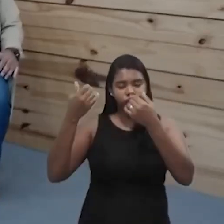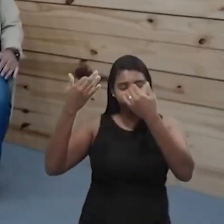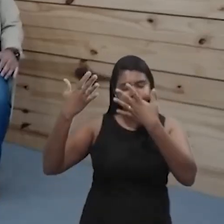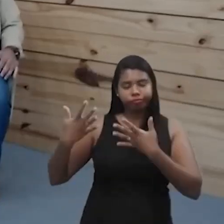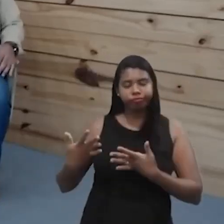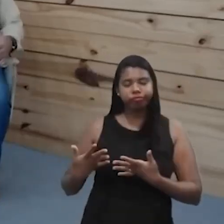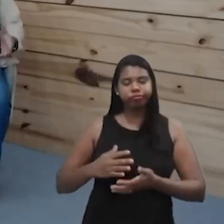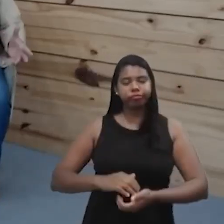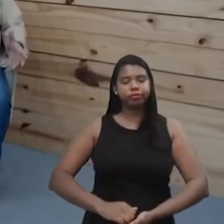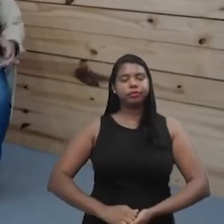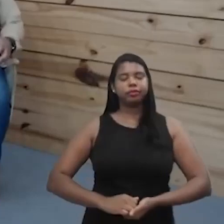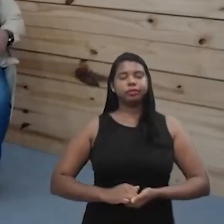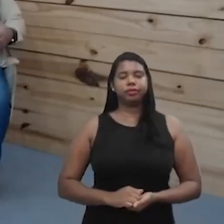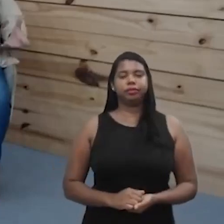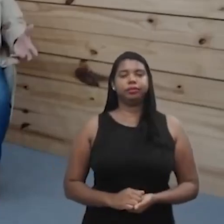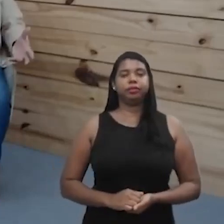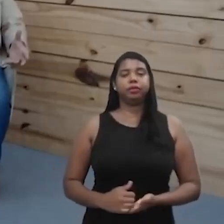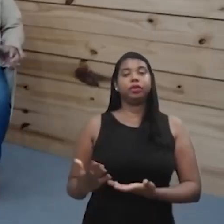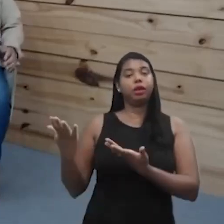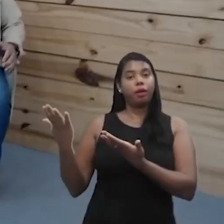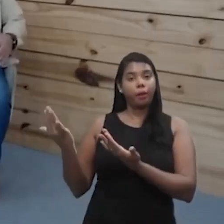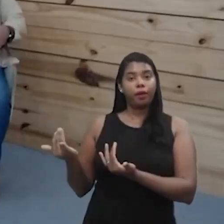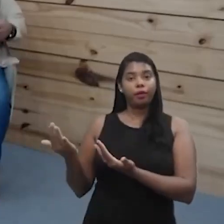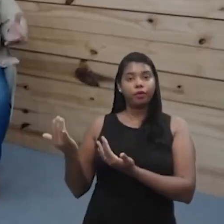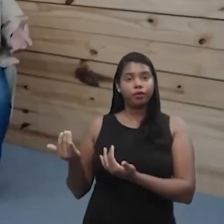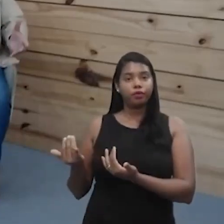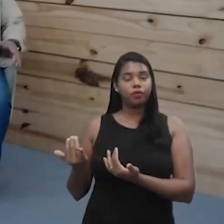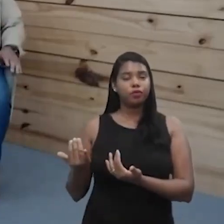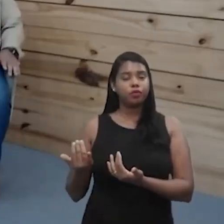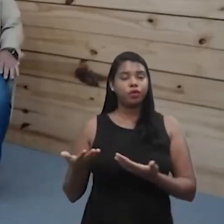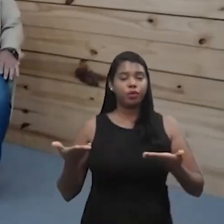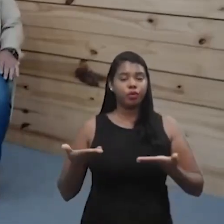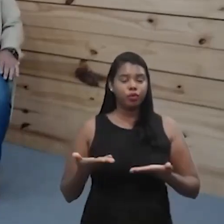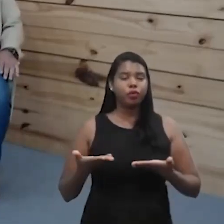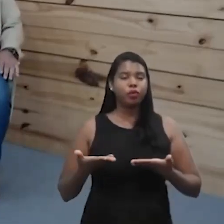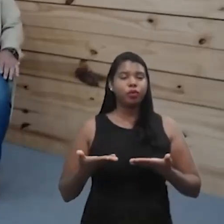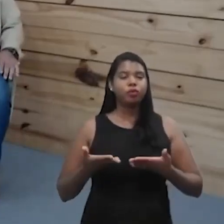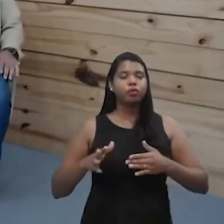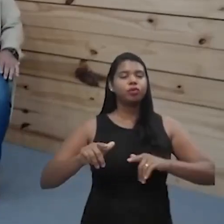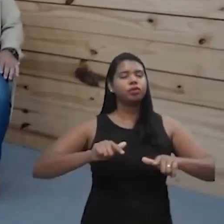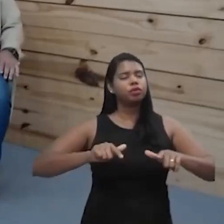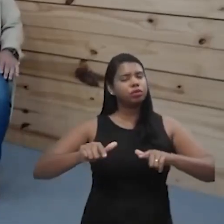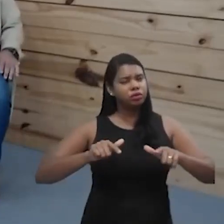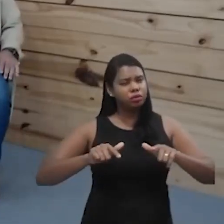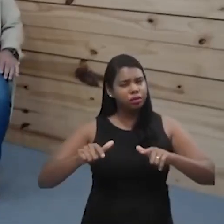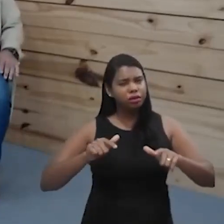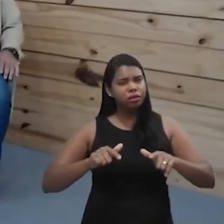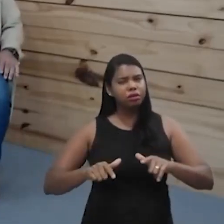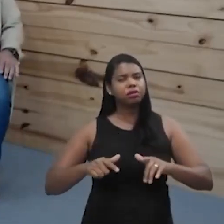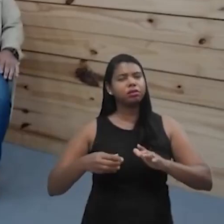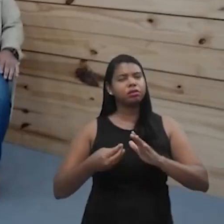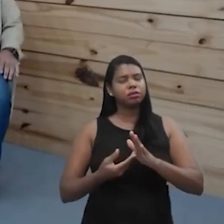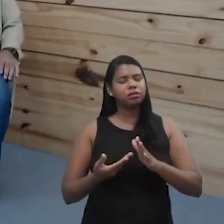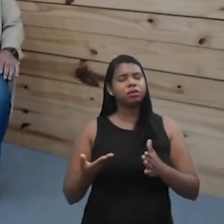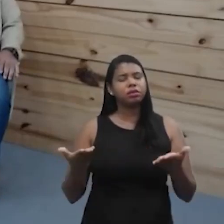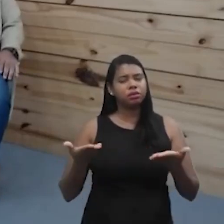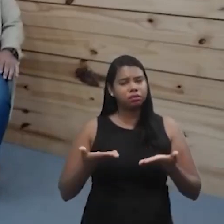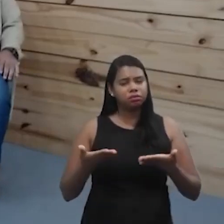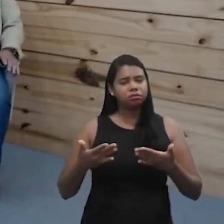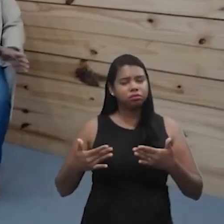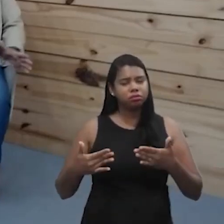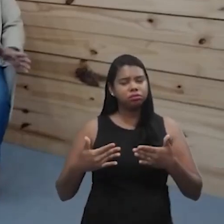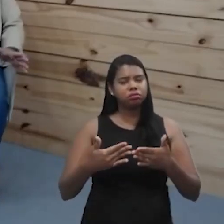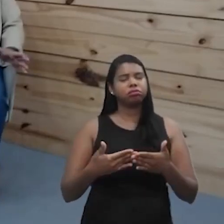que para os jovens e até mesmo para os profissionais de uma forma geral, ela é muito